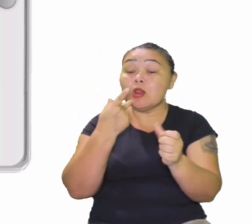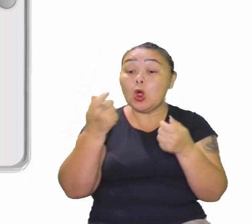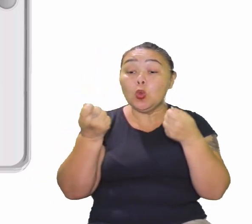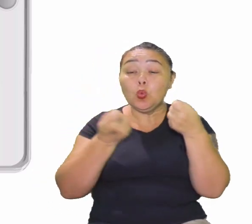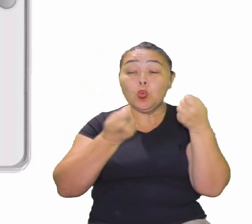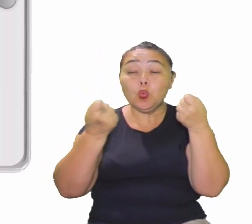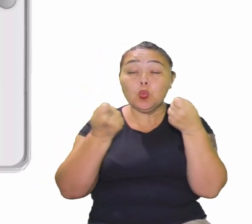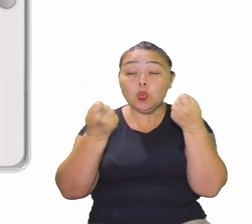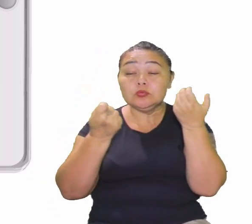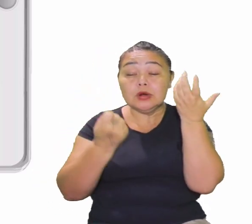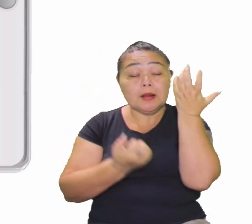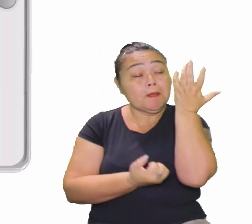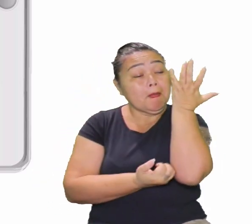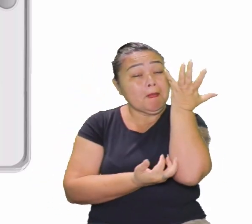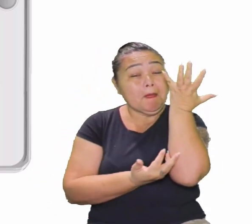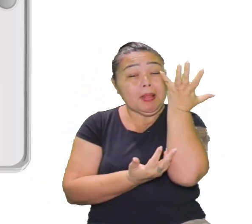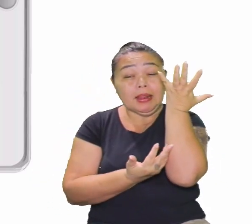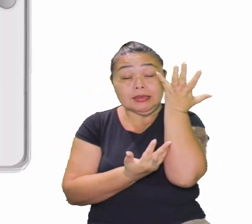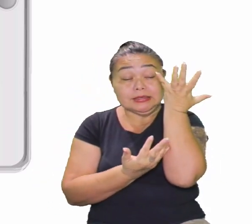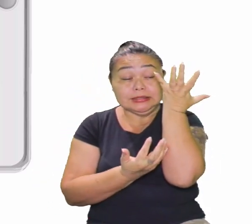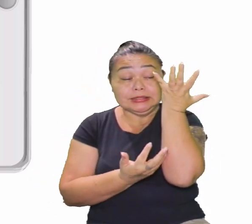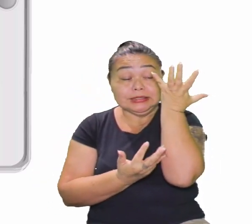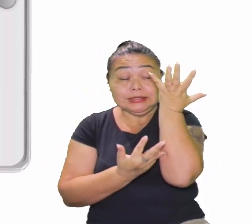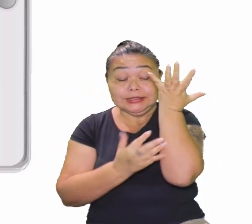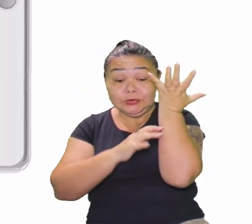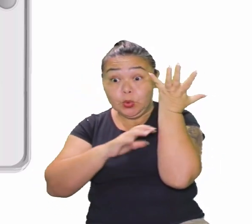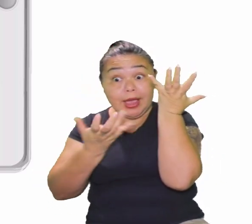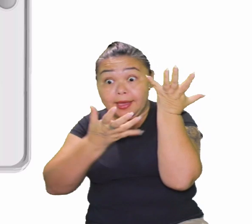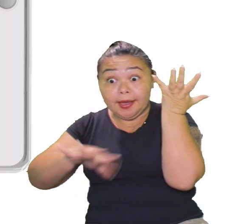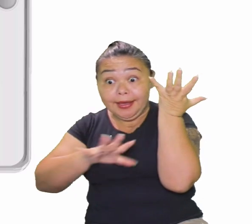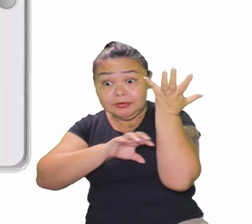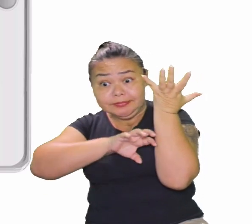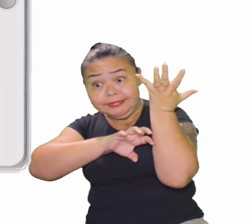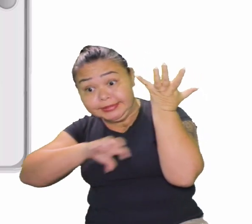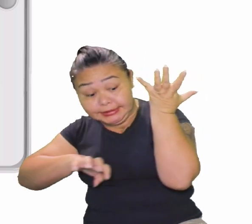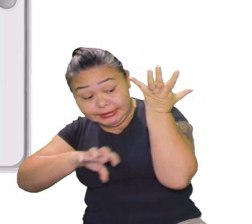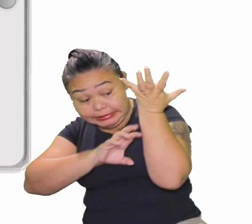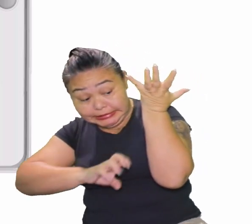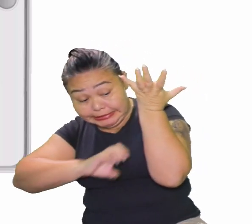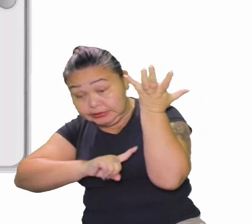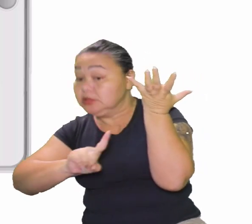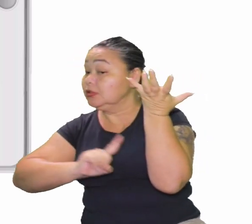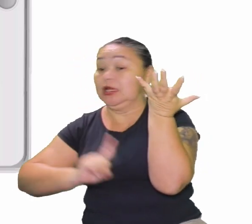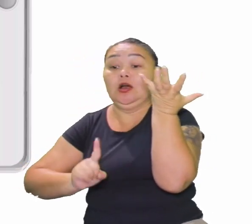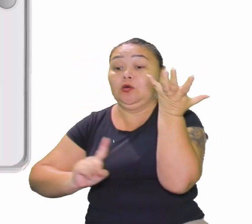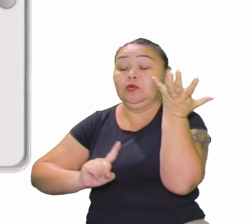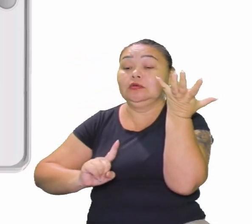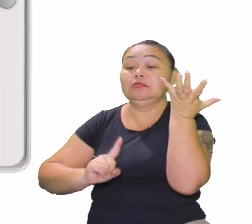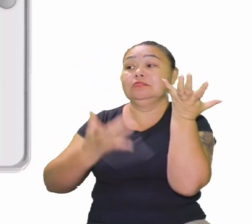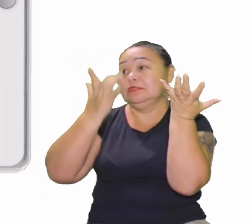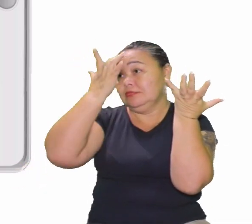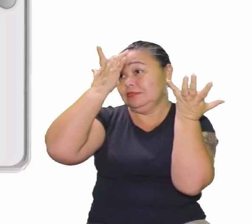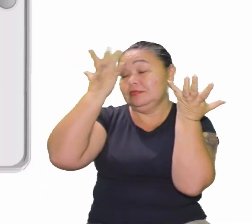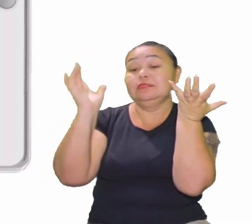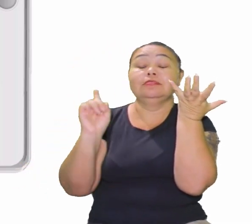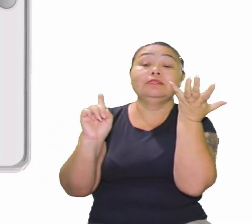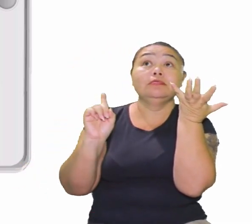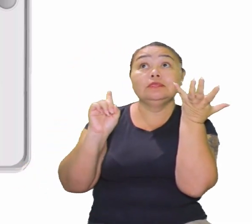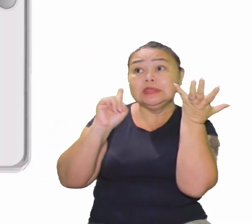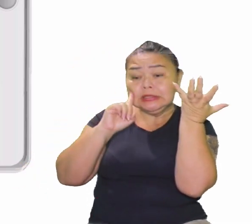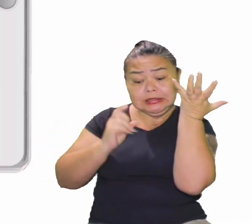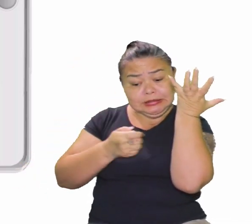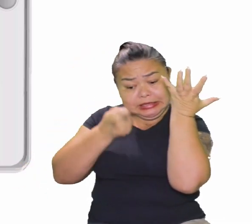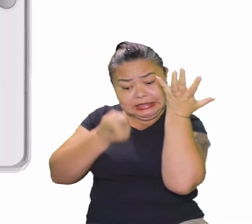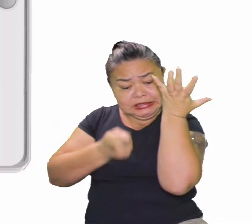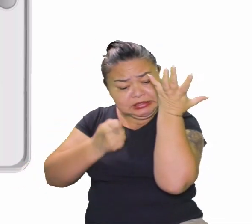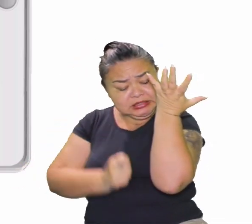crescendo, independente de você querer elas ali ou não, independente de você facilitar o processo delas ou não. Elas são muito